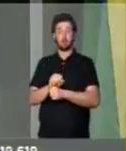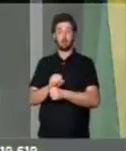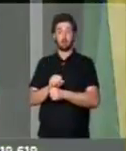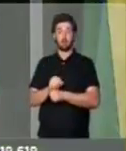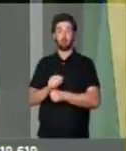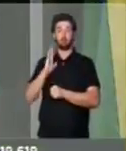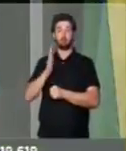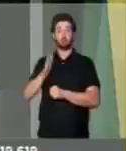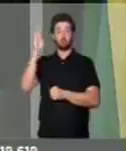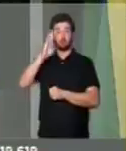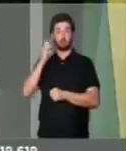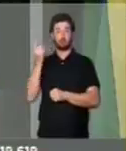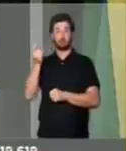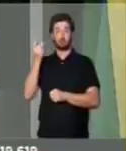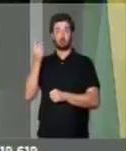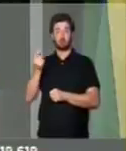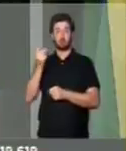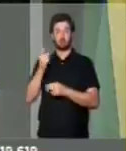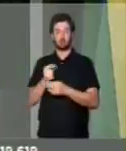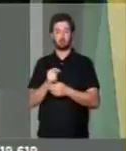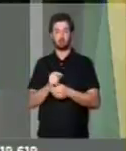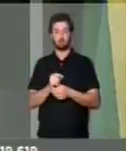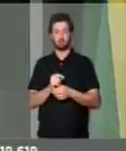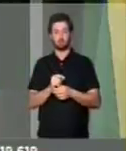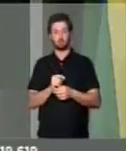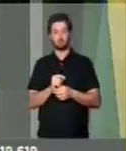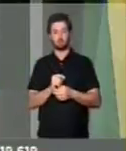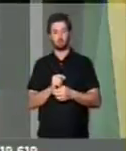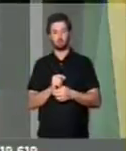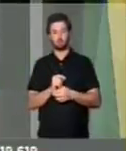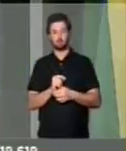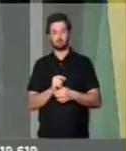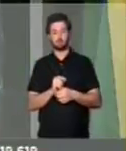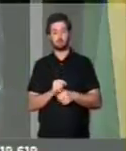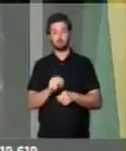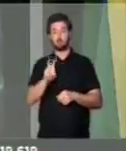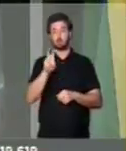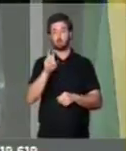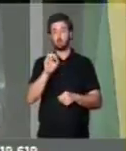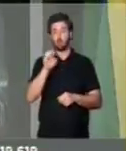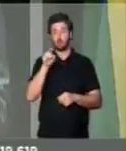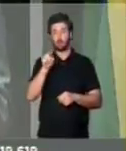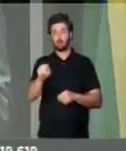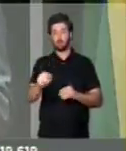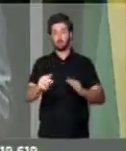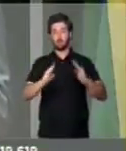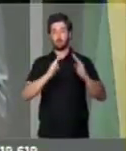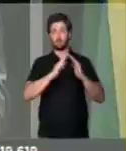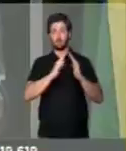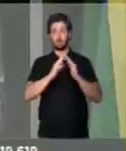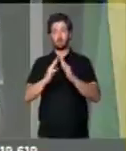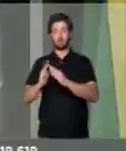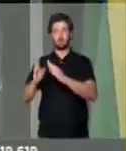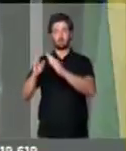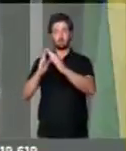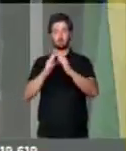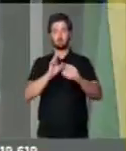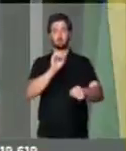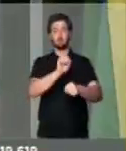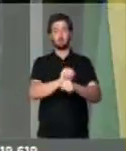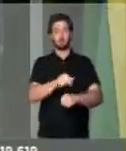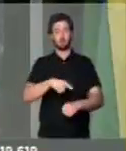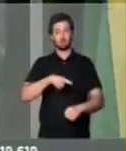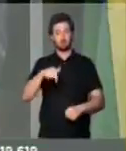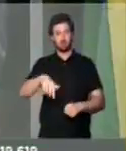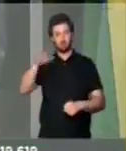em todo o país do governo afastado. São 50 mil unidades habitacionais paradas no